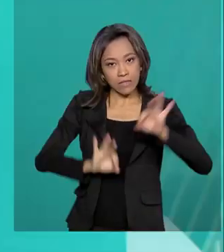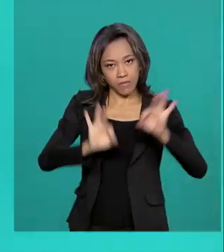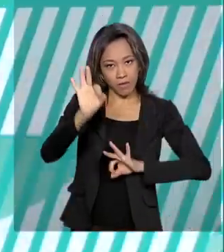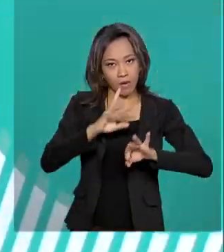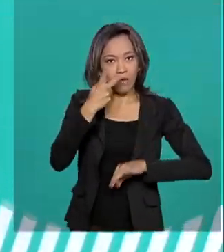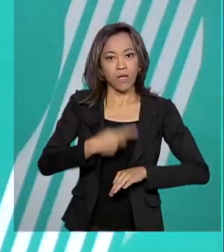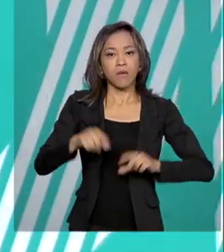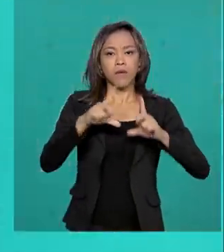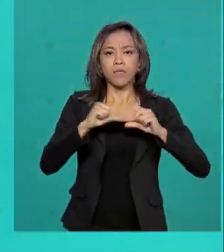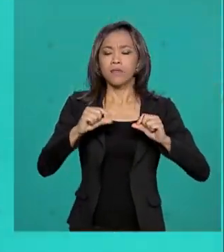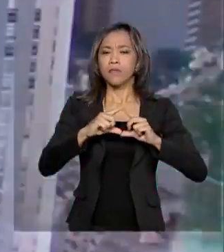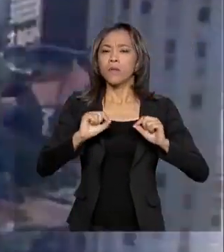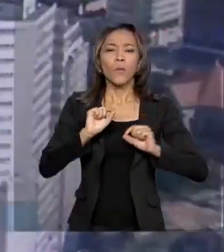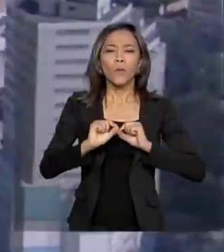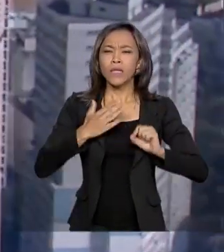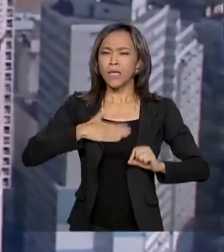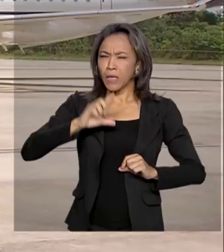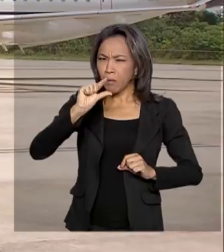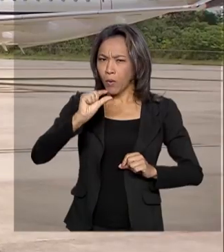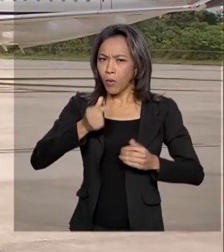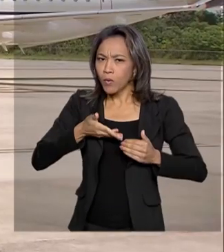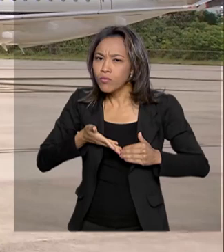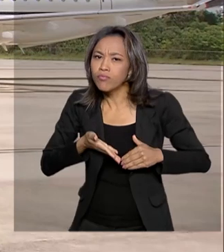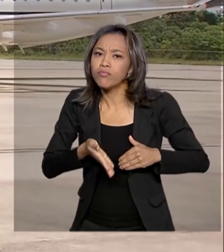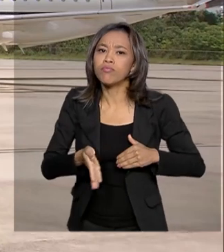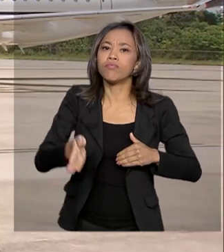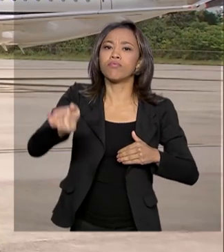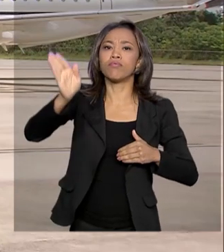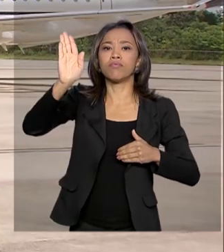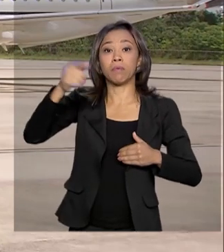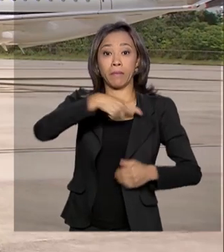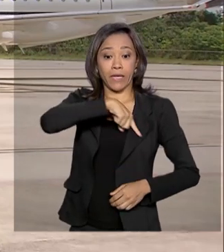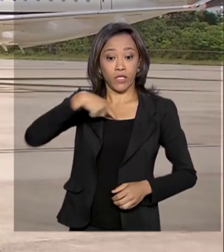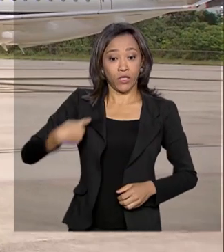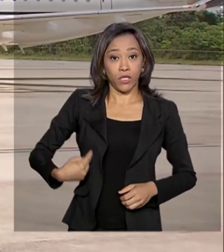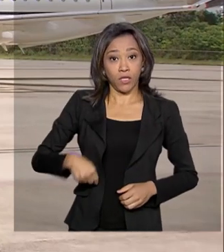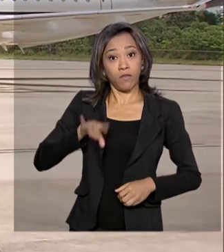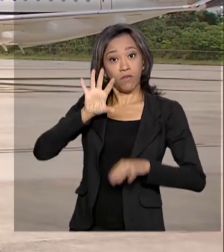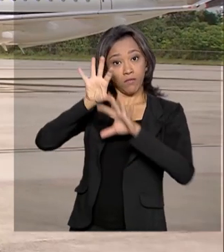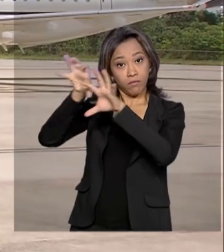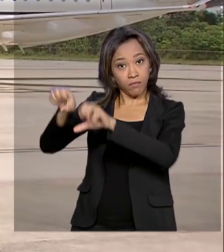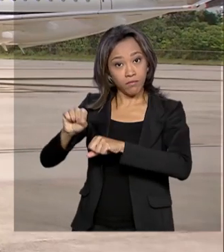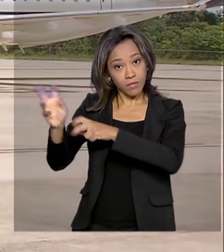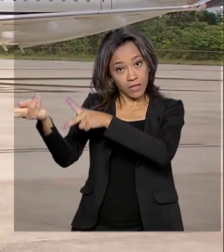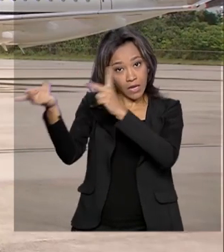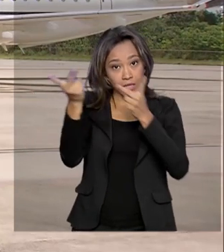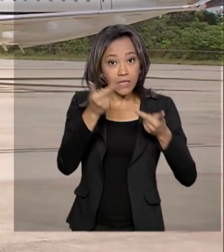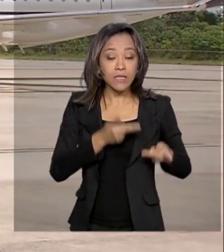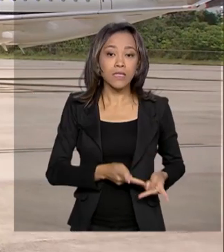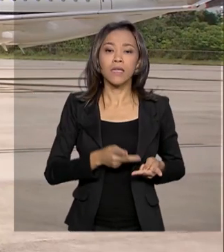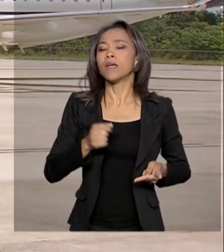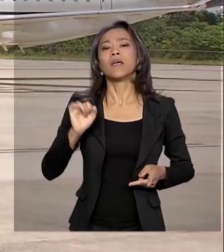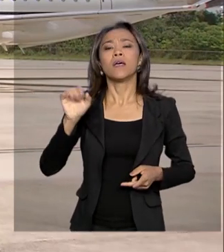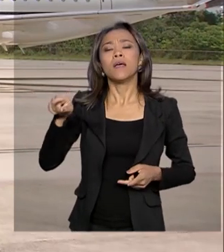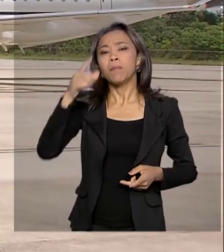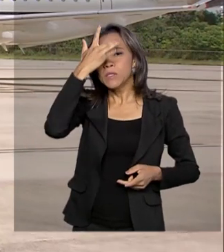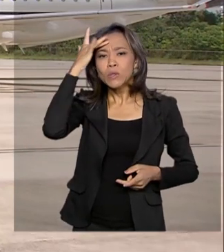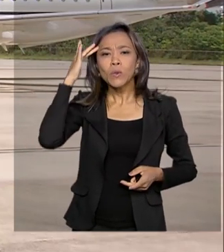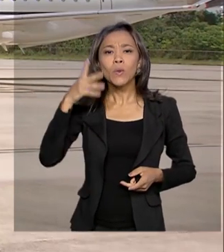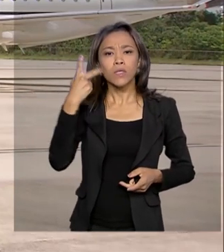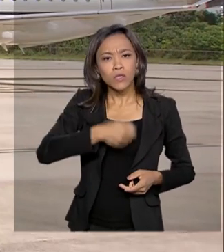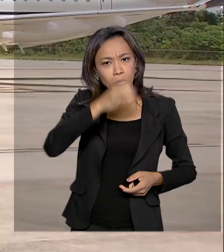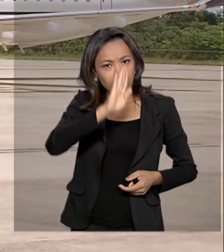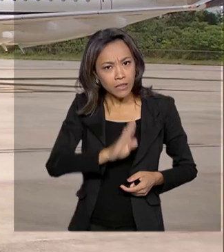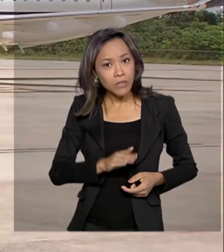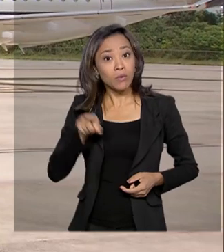na base aérea de brasília para decolar daqui a pouco para china eles vão buscar os brasileiros que estão em hum hum na china região mais afetada